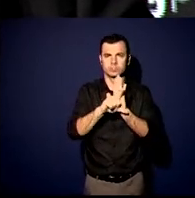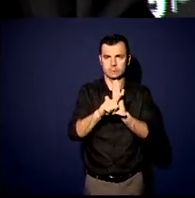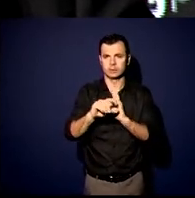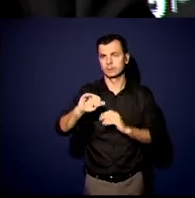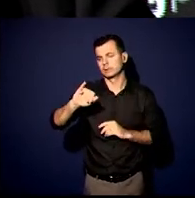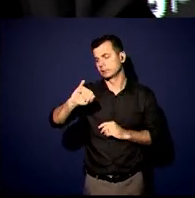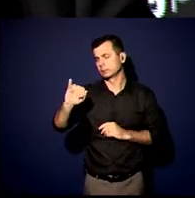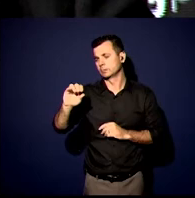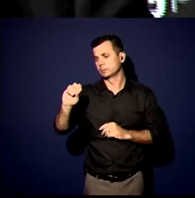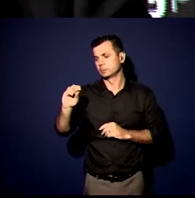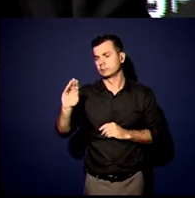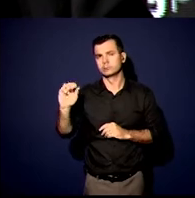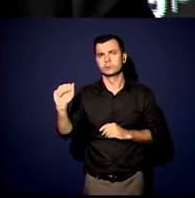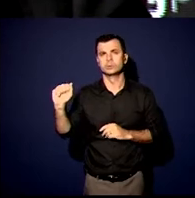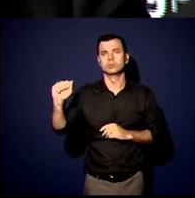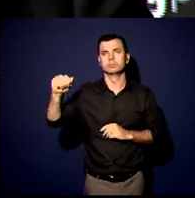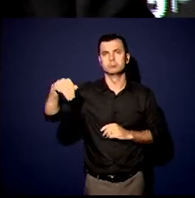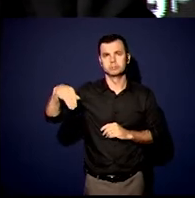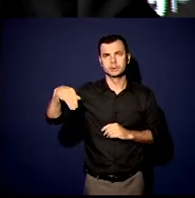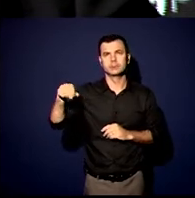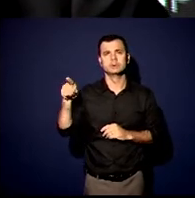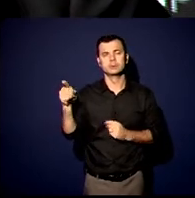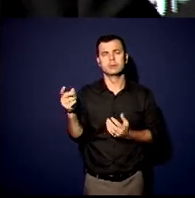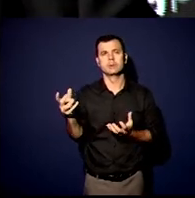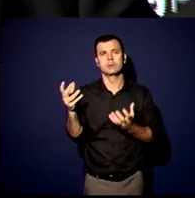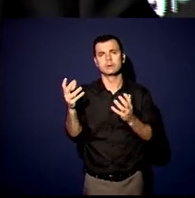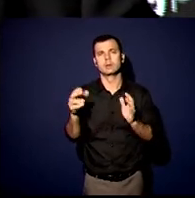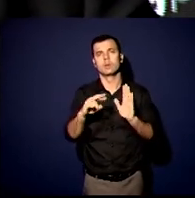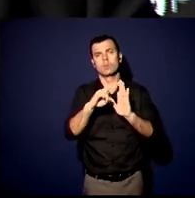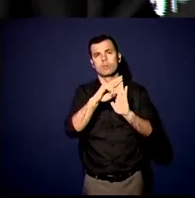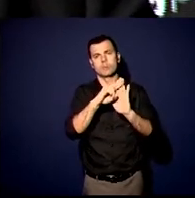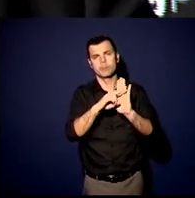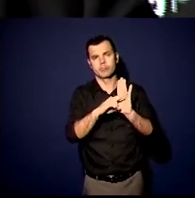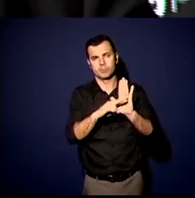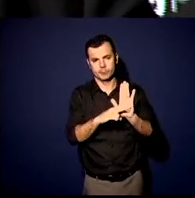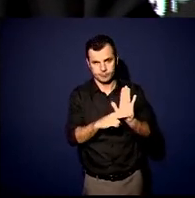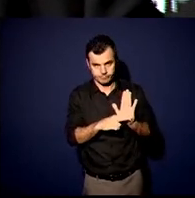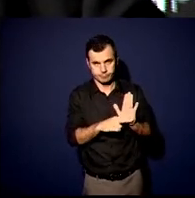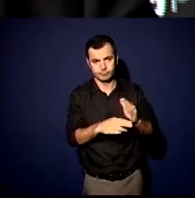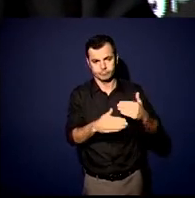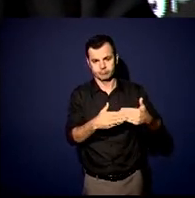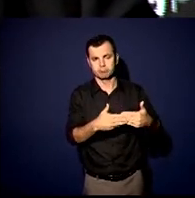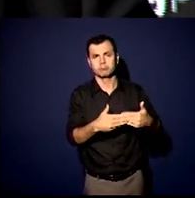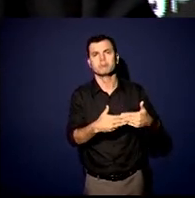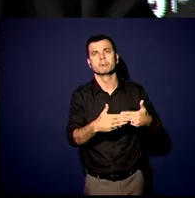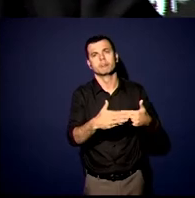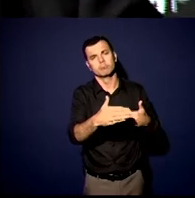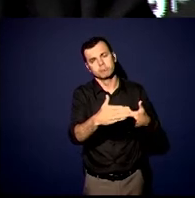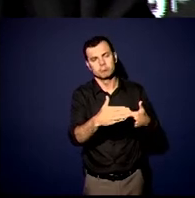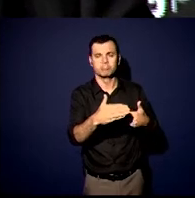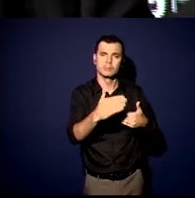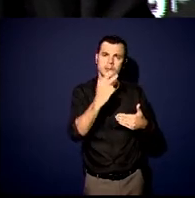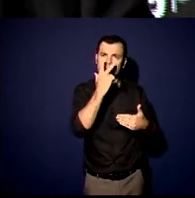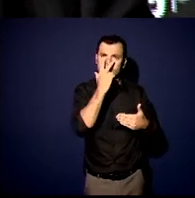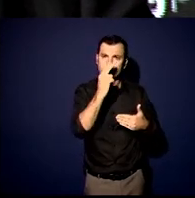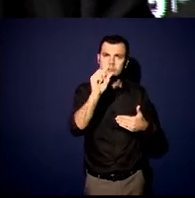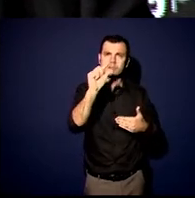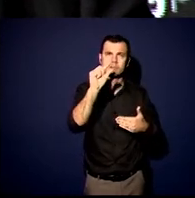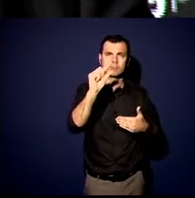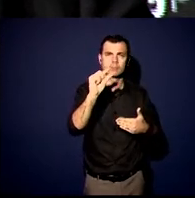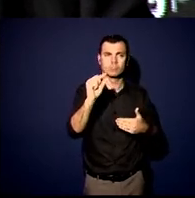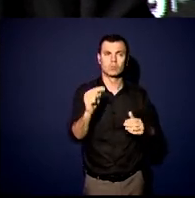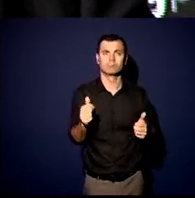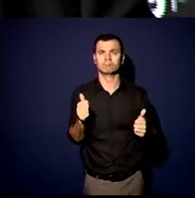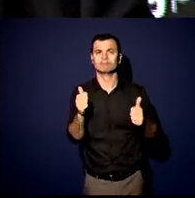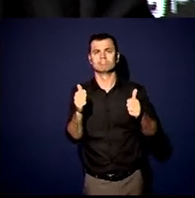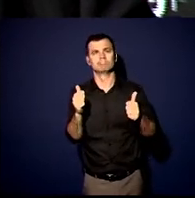hoje na Câmara aposta no sentido de uma auto regulação facultativa e parece que é muito pouco me parece que não é